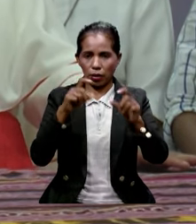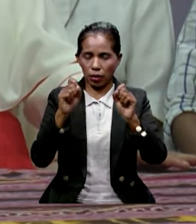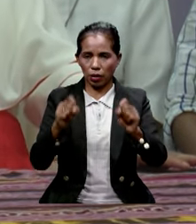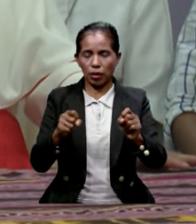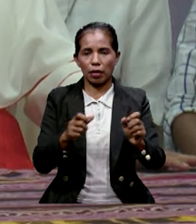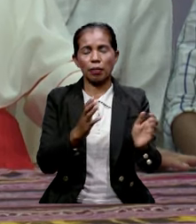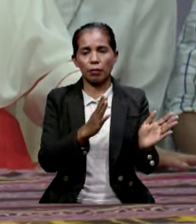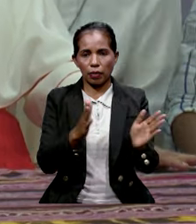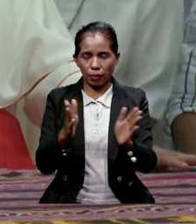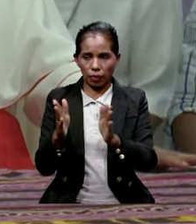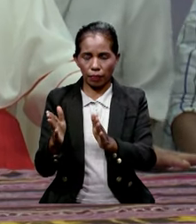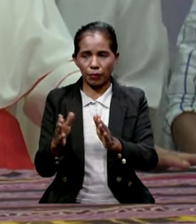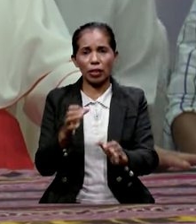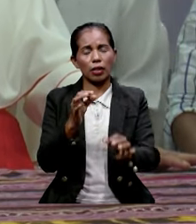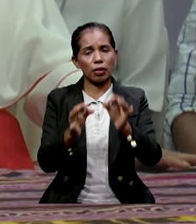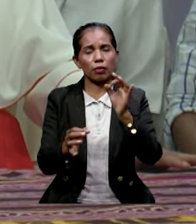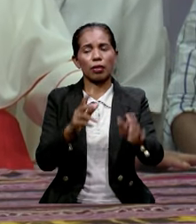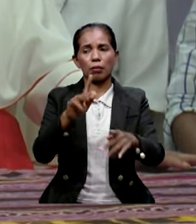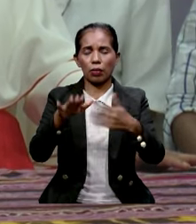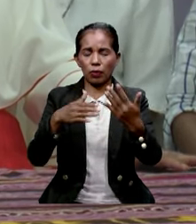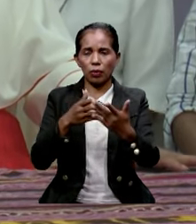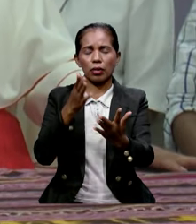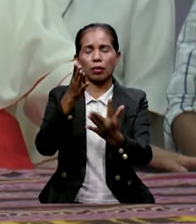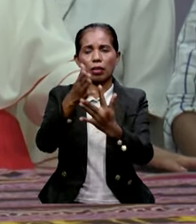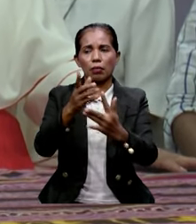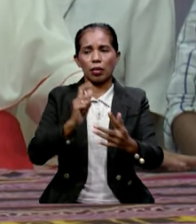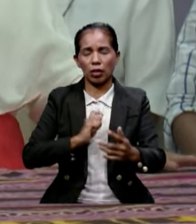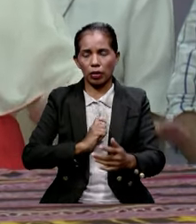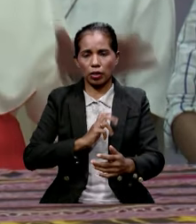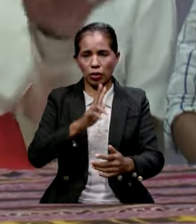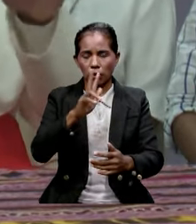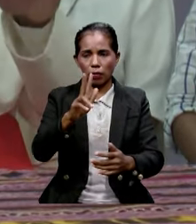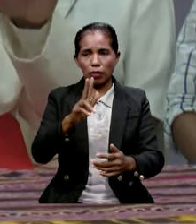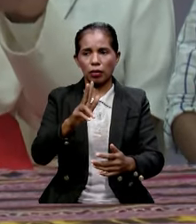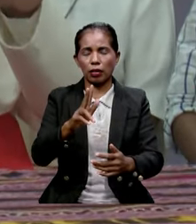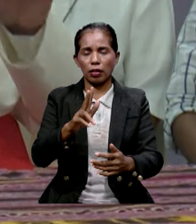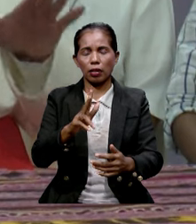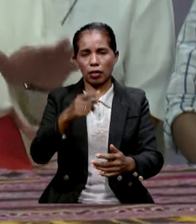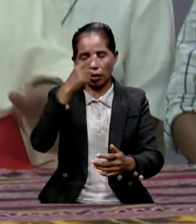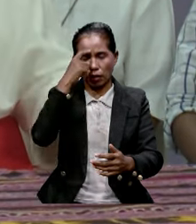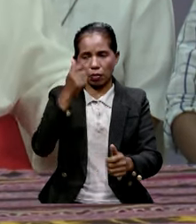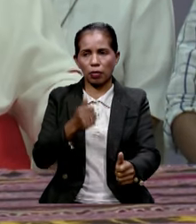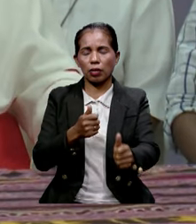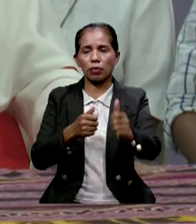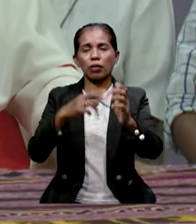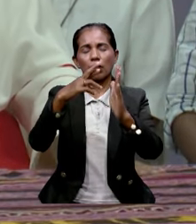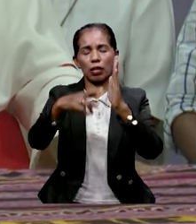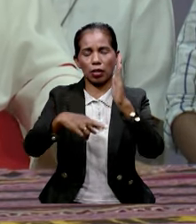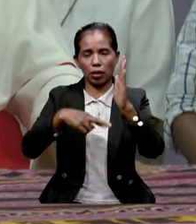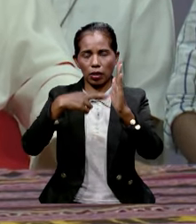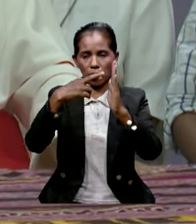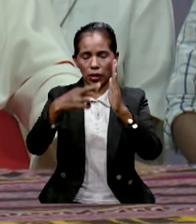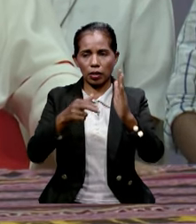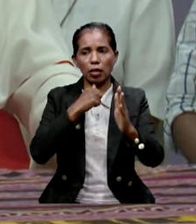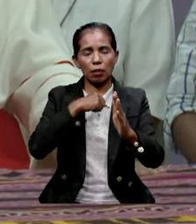mãe. Se será de si deve estar aí, está se tornando de ser levado para o Tamba, tu e regra litúrgica, um papa de